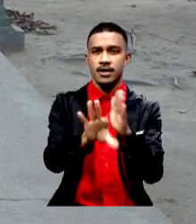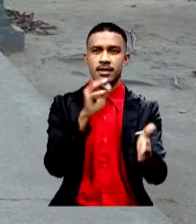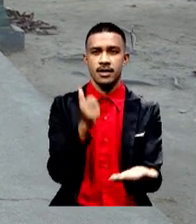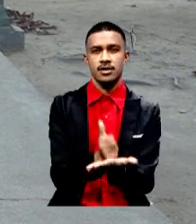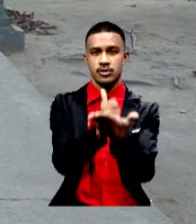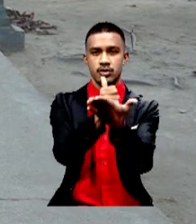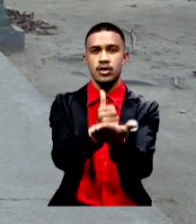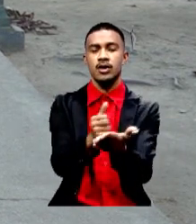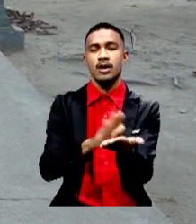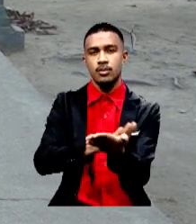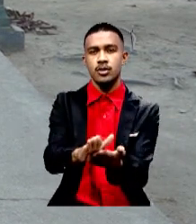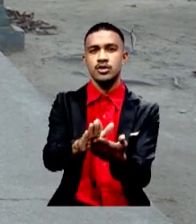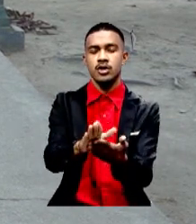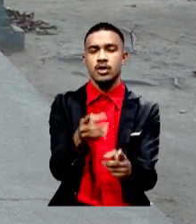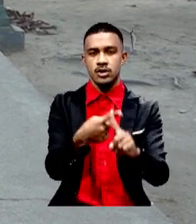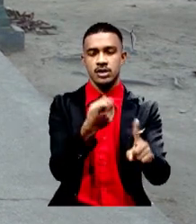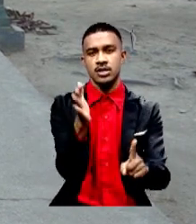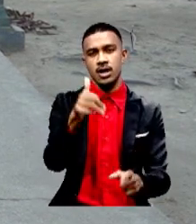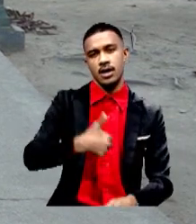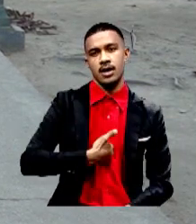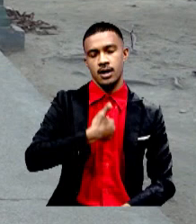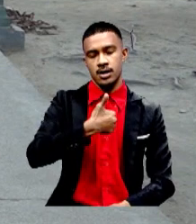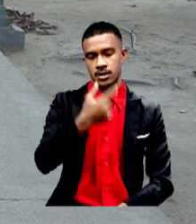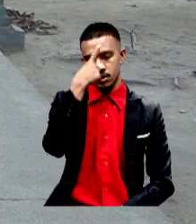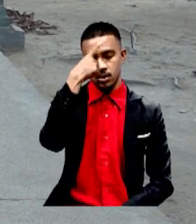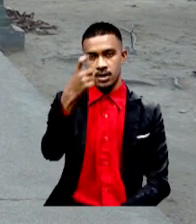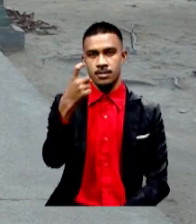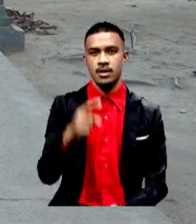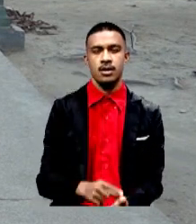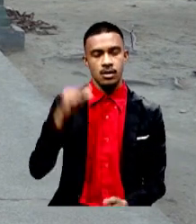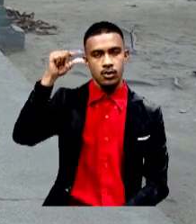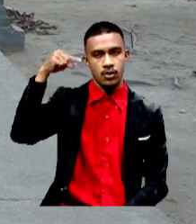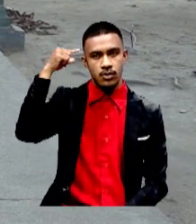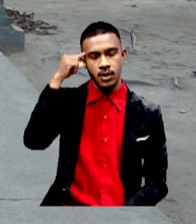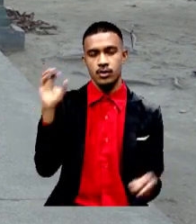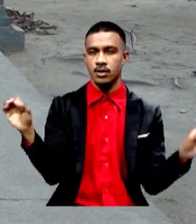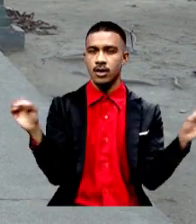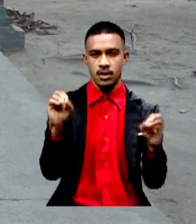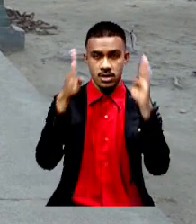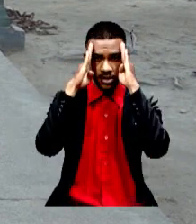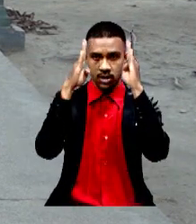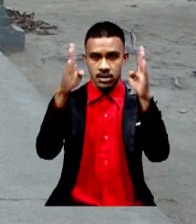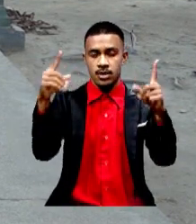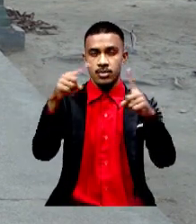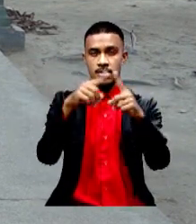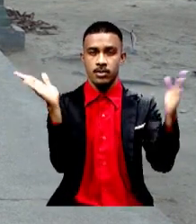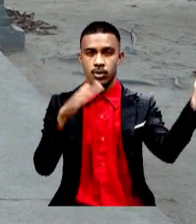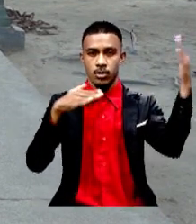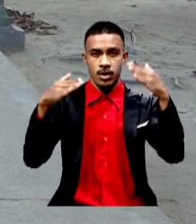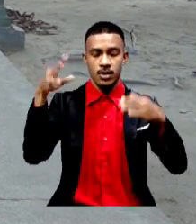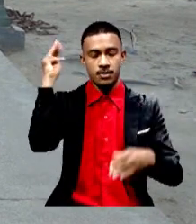digno, você vai ter um racicano. Também, o governo lá em seriedade para o problema